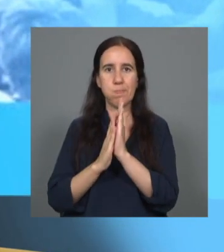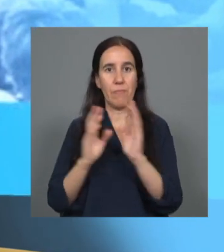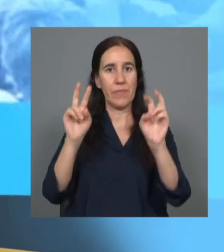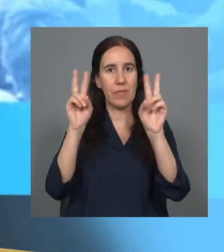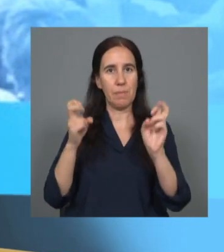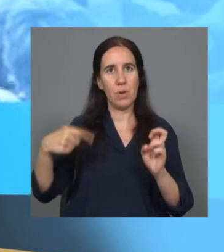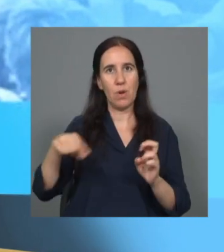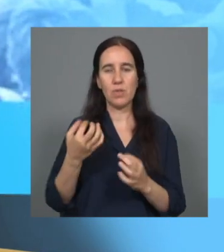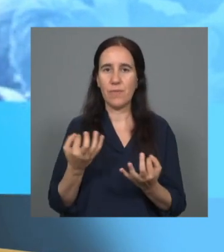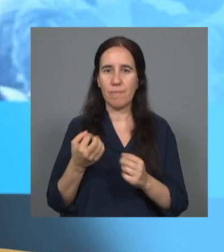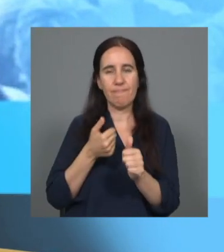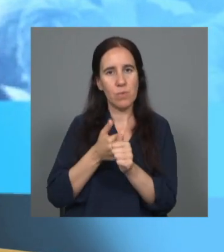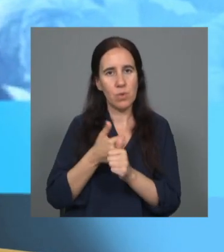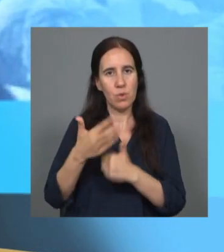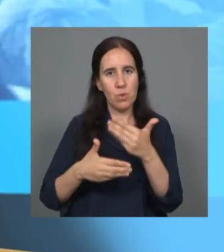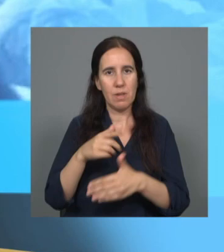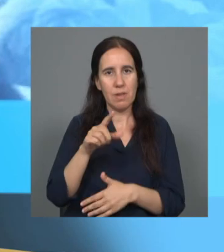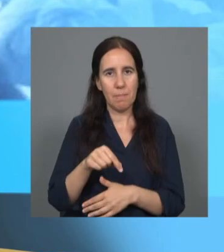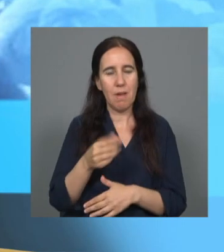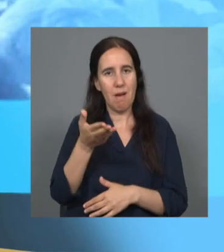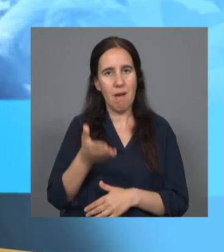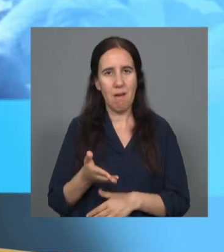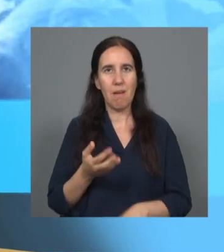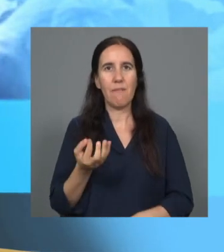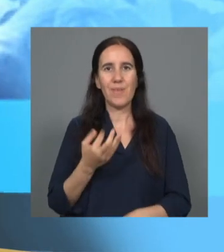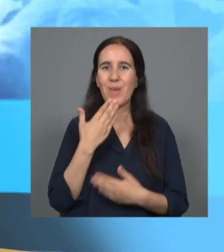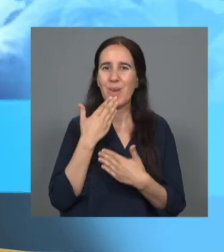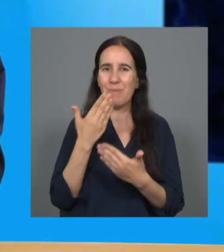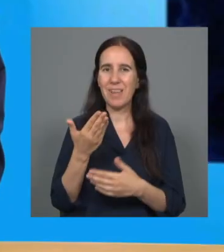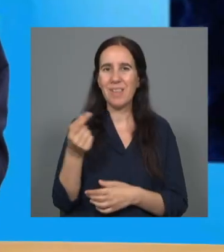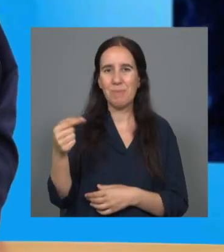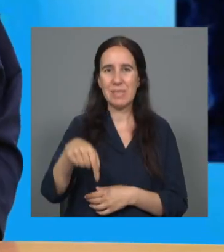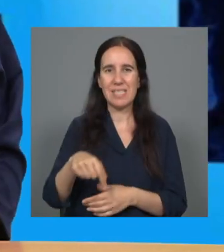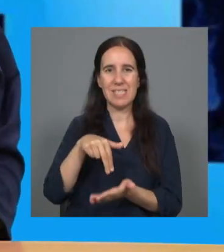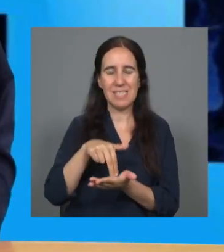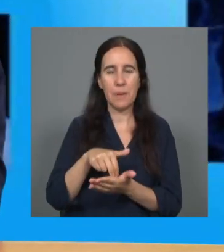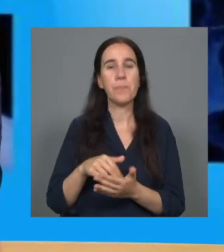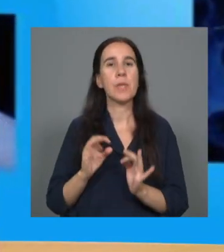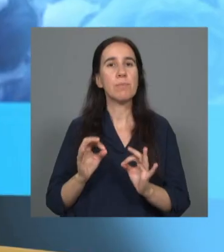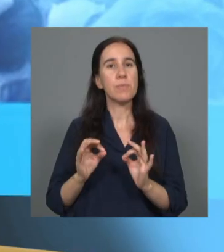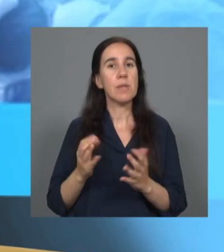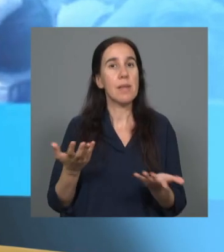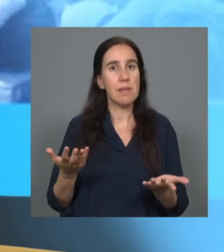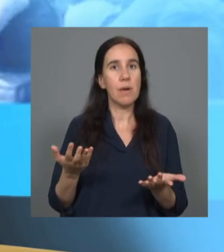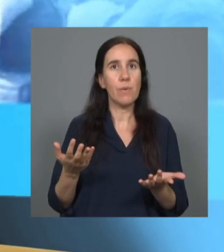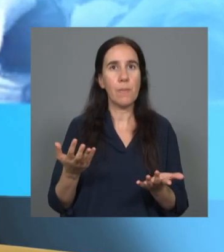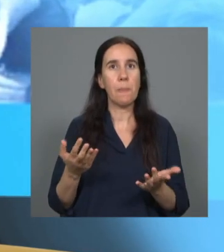nós, obviamente, continuaremos também a acompanhar. Obrigado pela sua presença aqui. Ficamos então